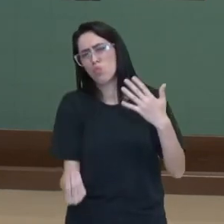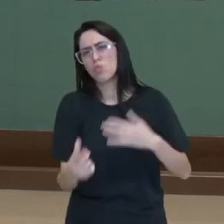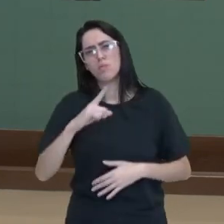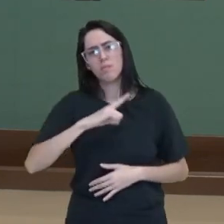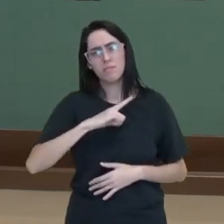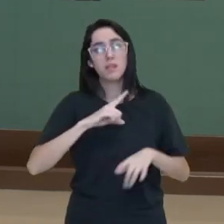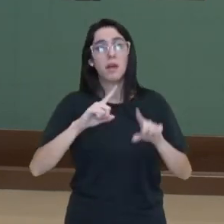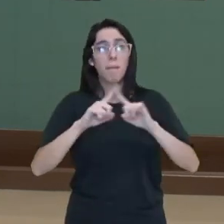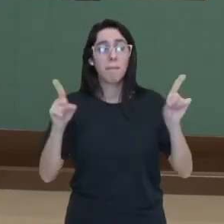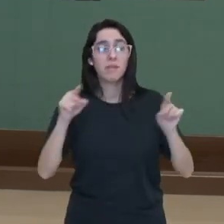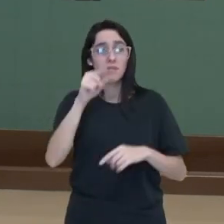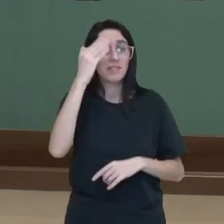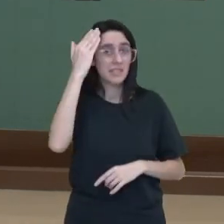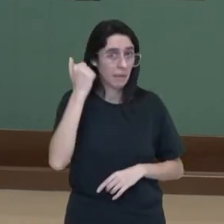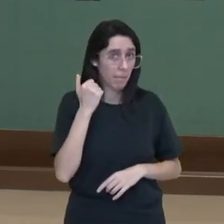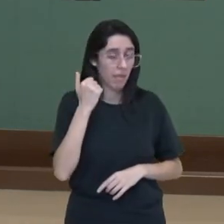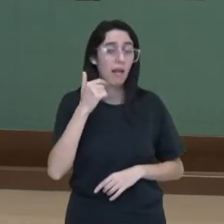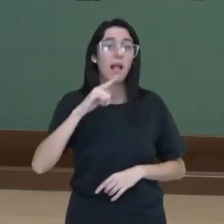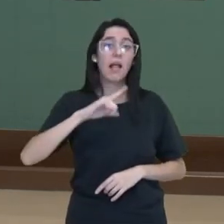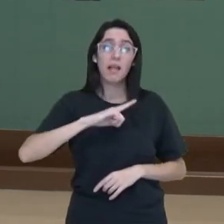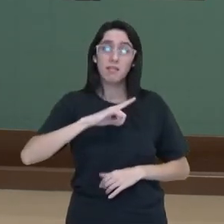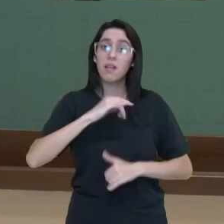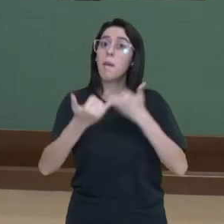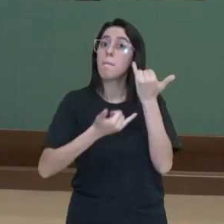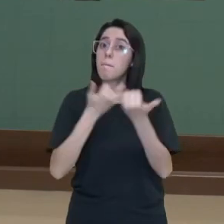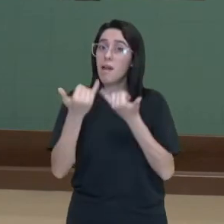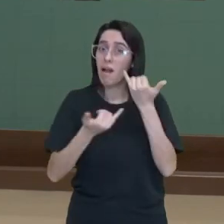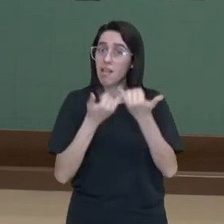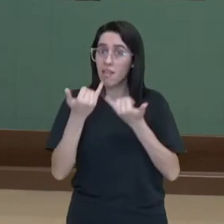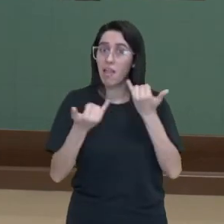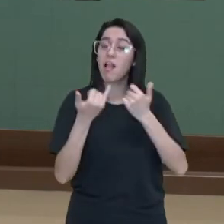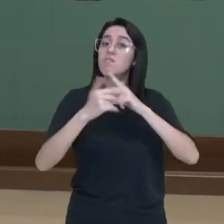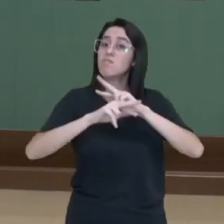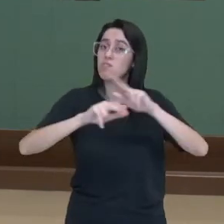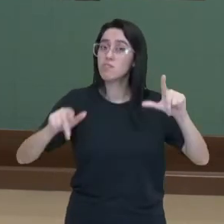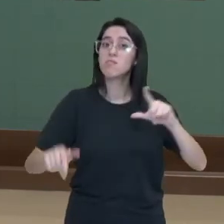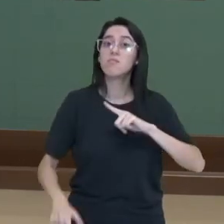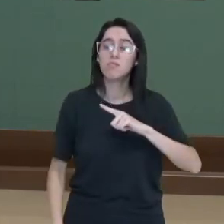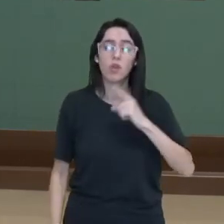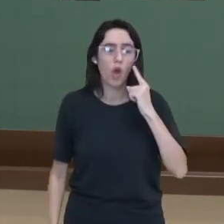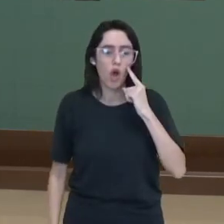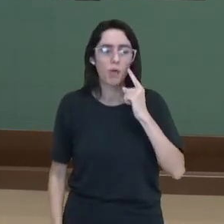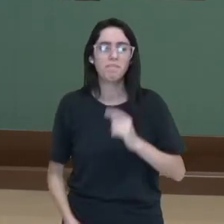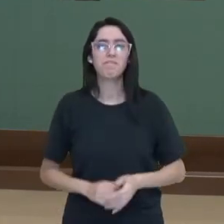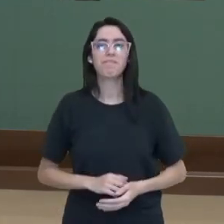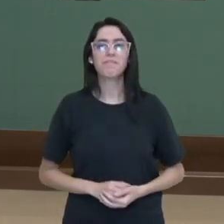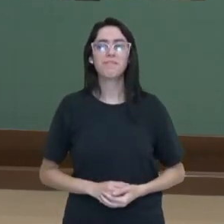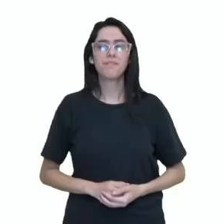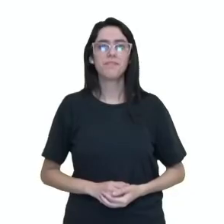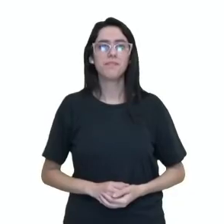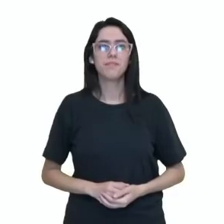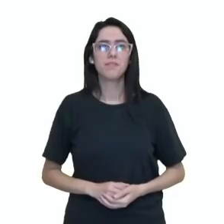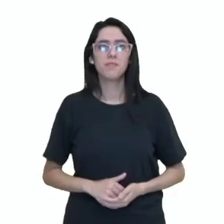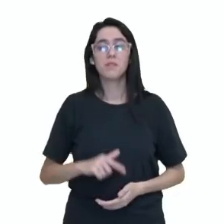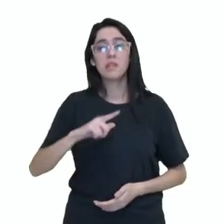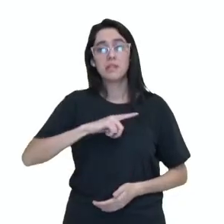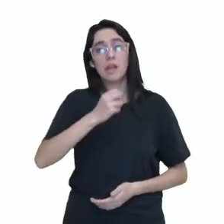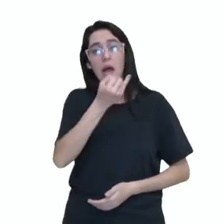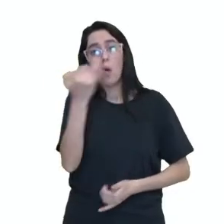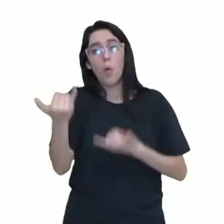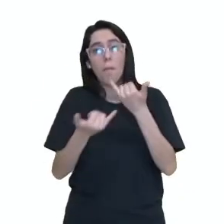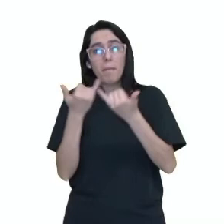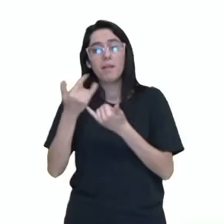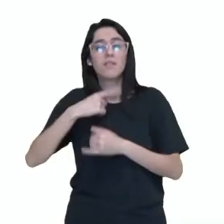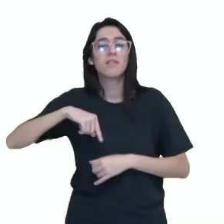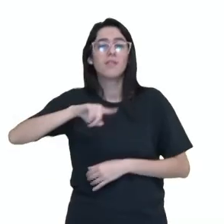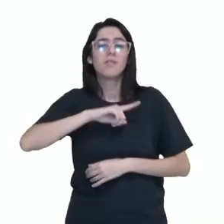você sabia que nós também temos brincadeiras de precisão? Olha só, algumas brincadeiras que a gente faz